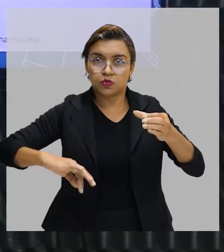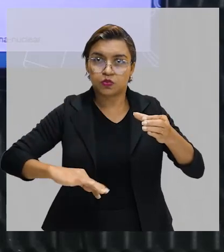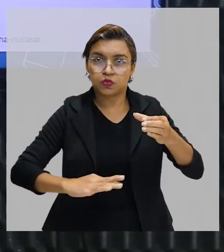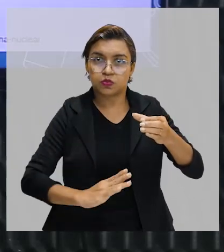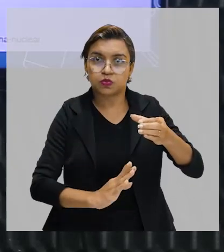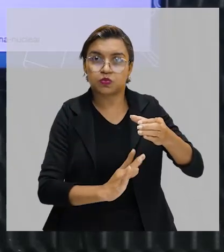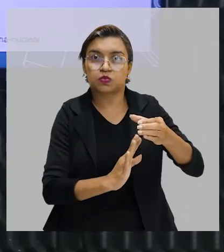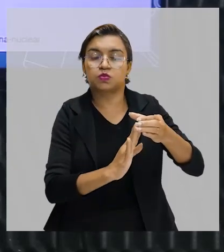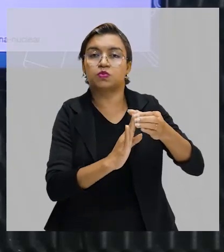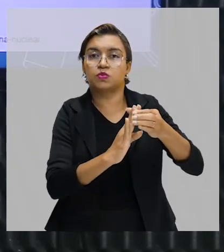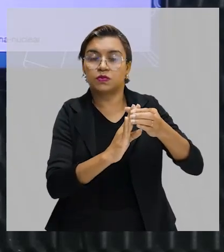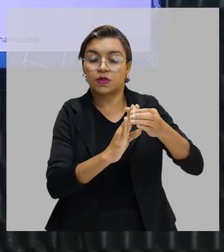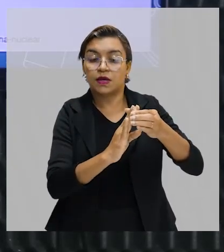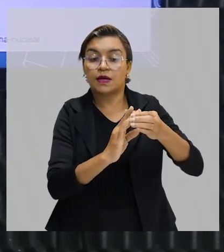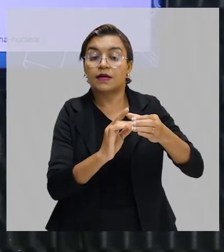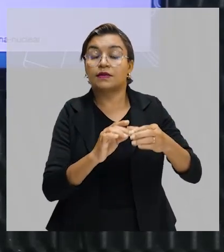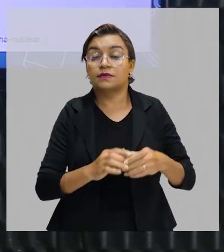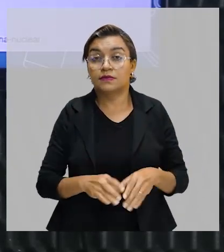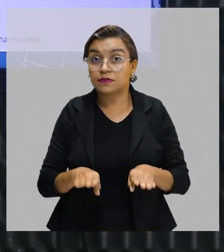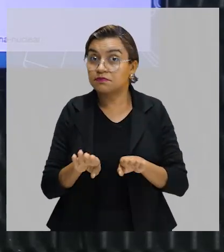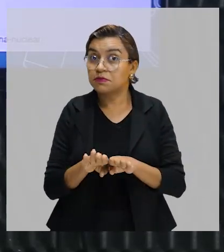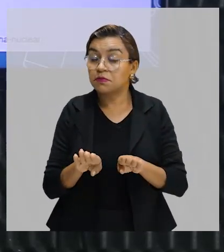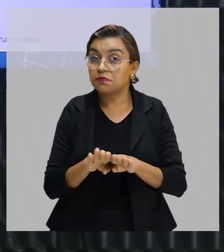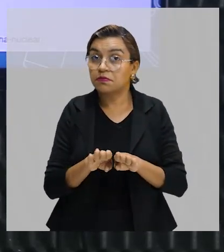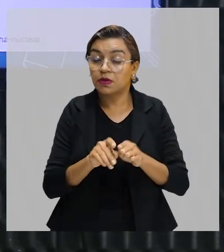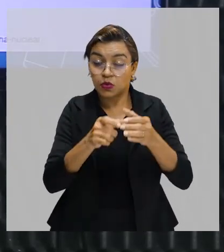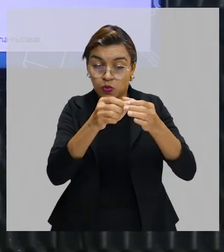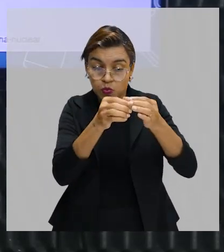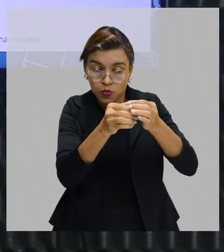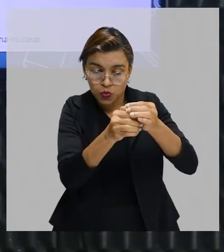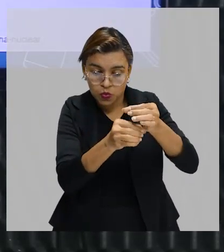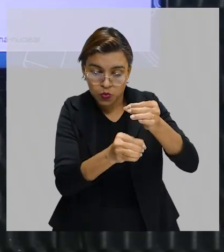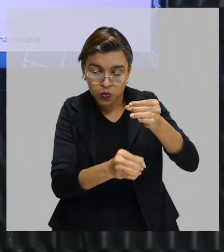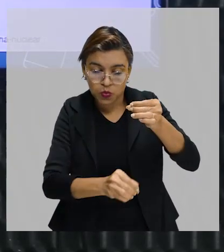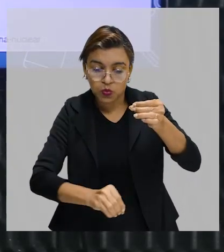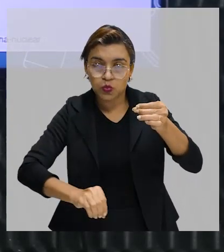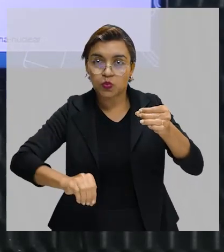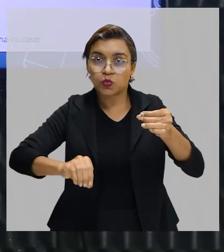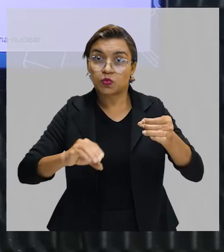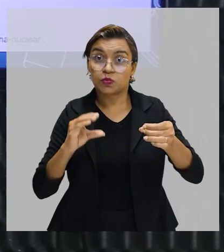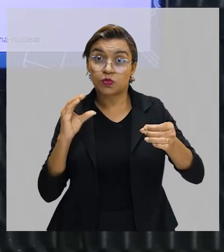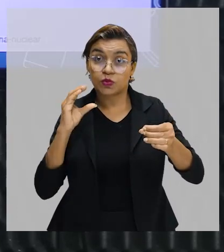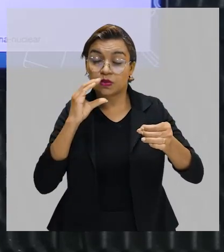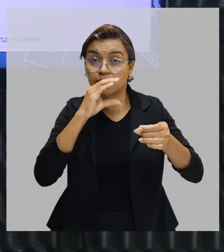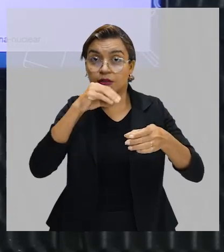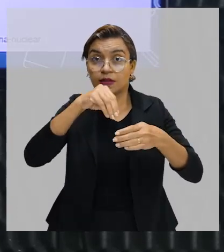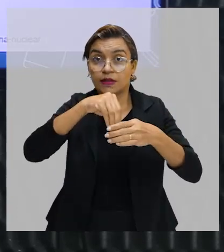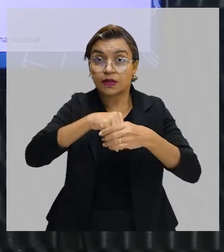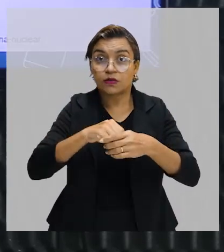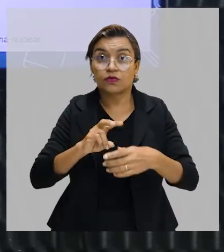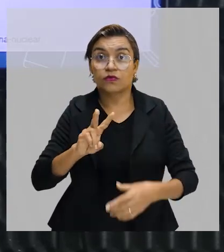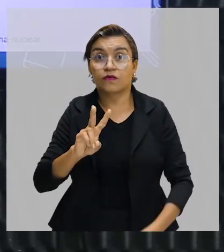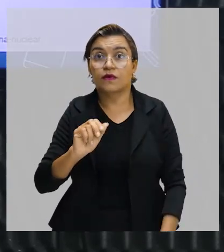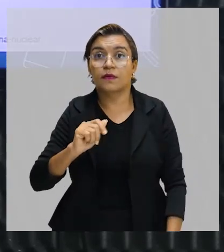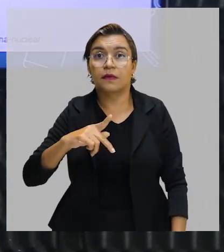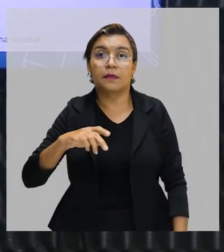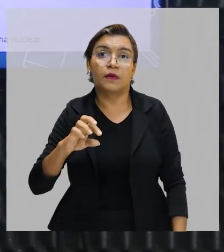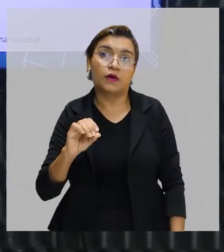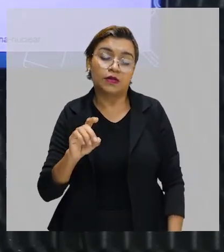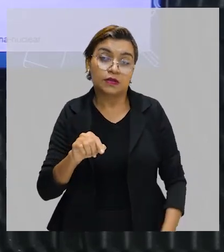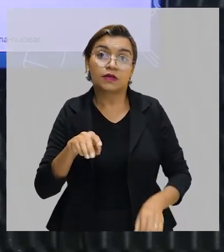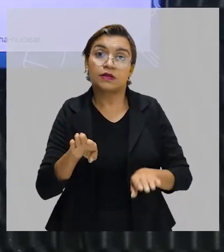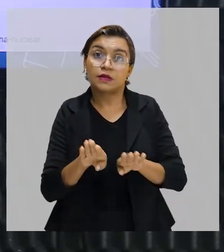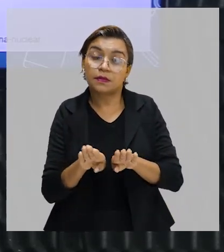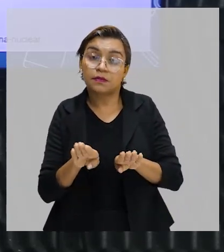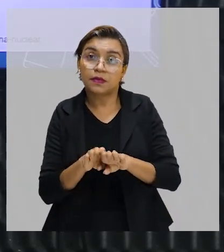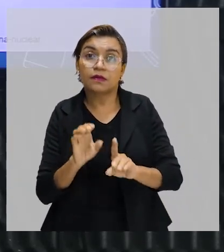lá dentro do vaporizador. E esses tubos que se aquecem dentro do vaporizador também irá, né? Ele também